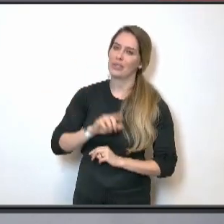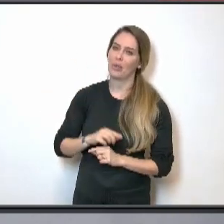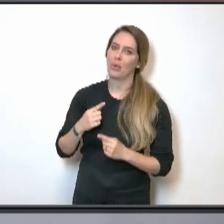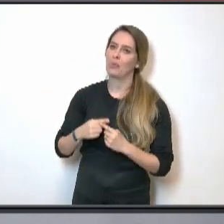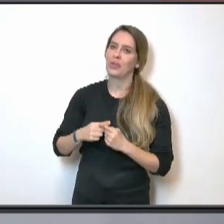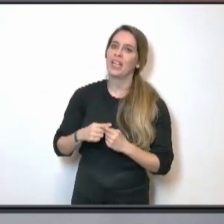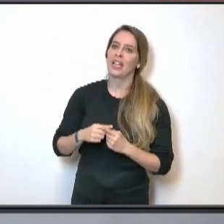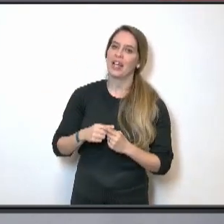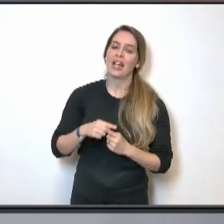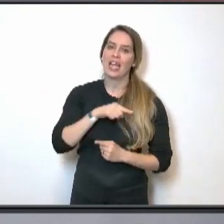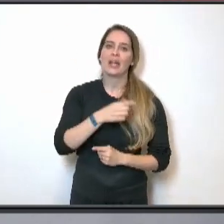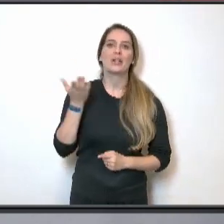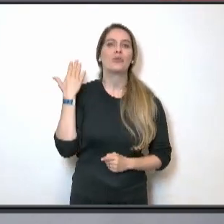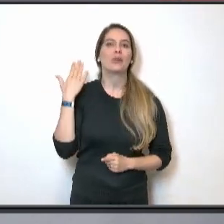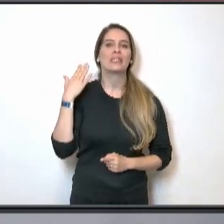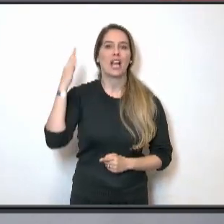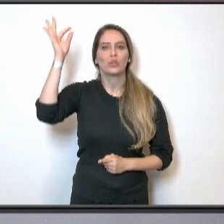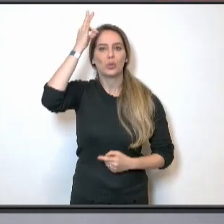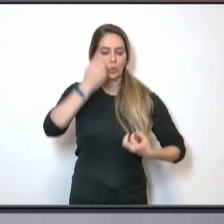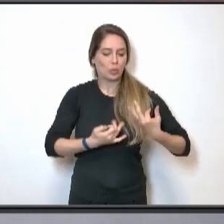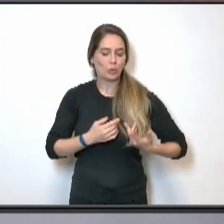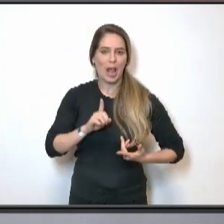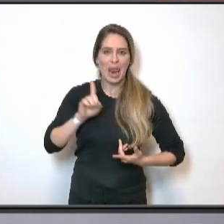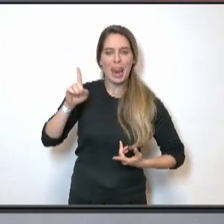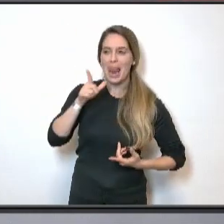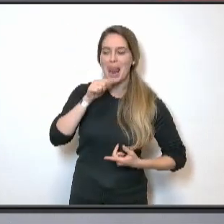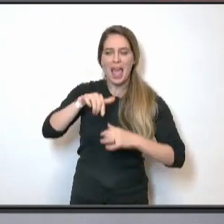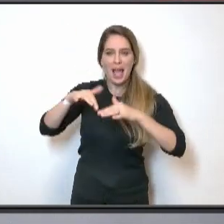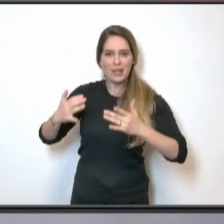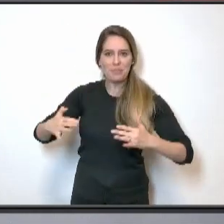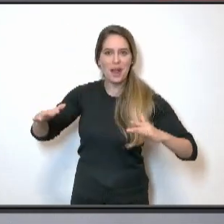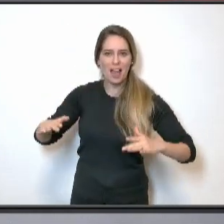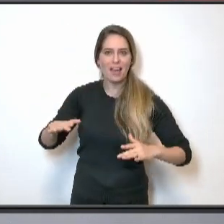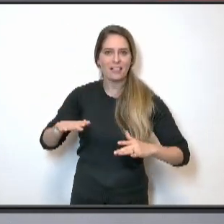ele foi reavivado à beira do mar de Tiberíades.